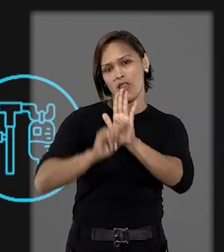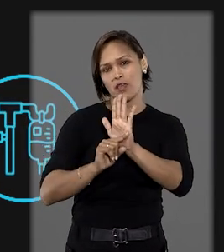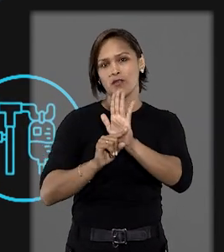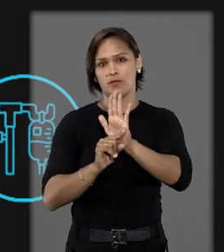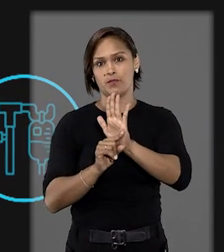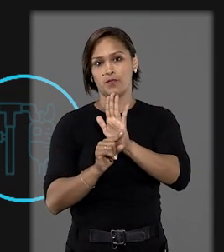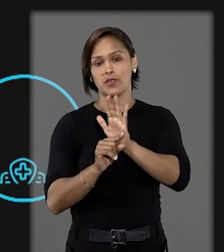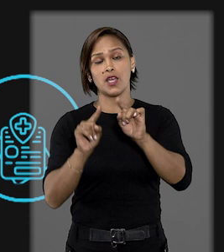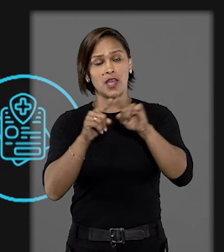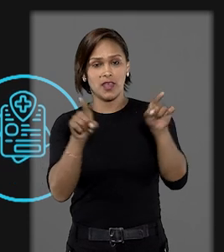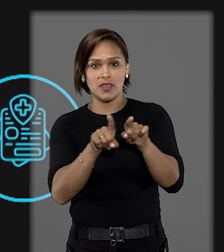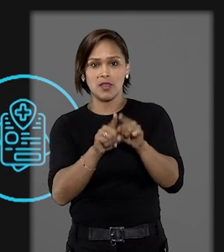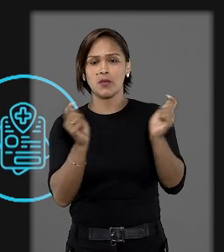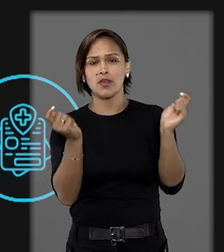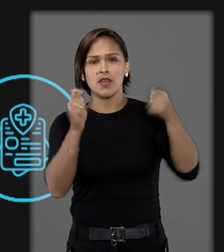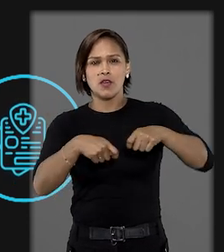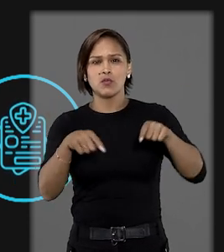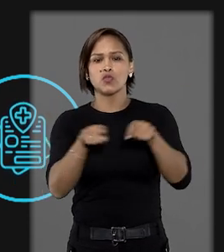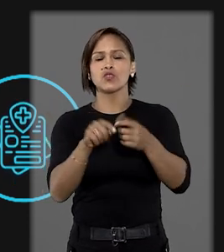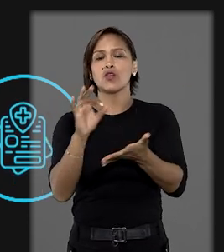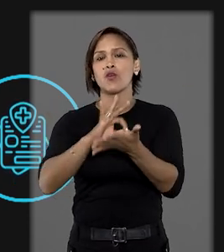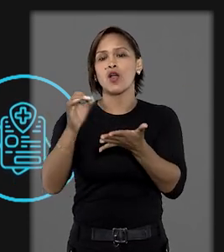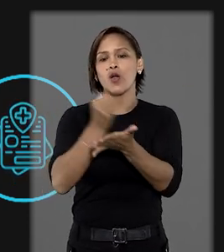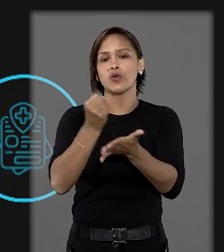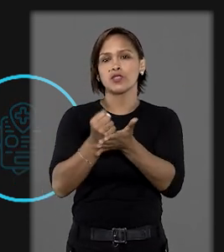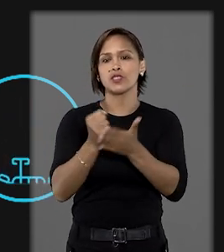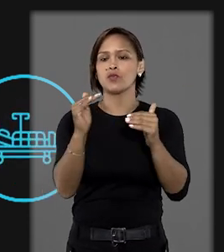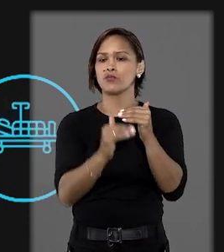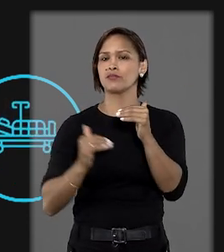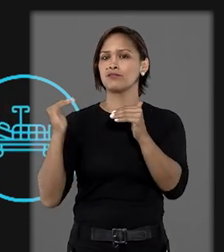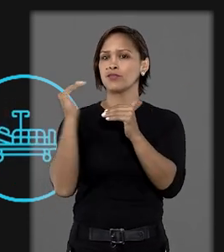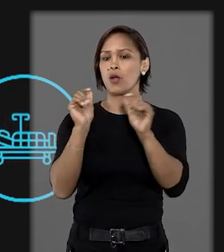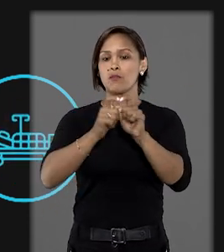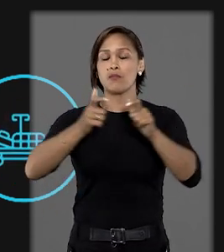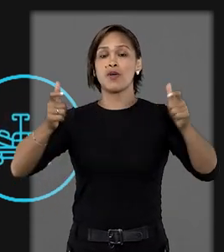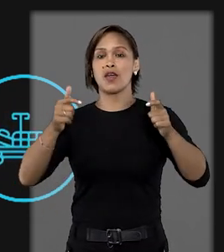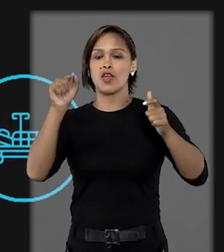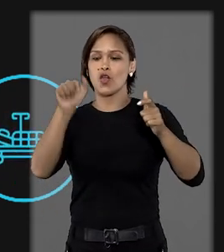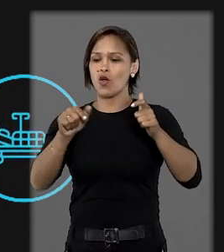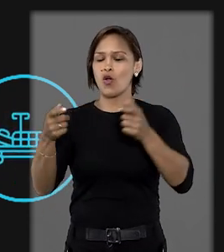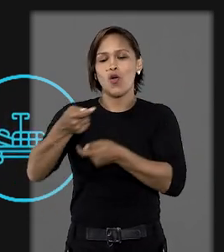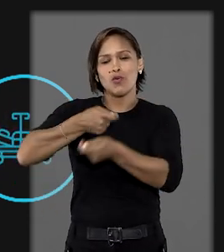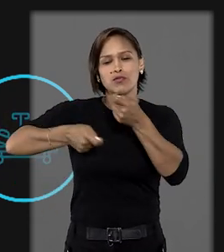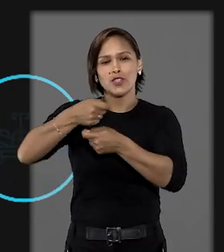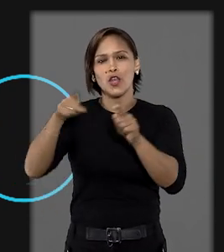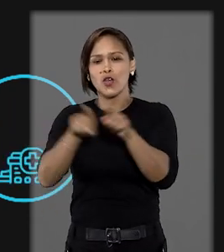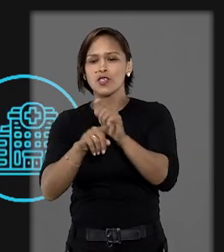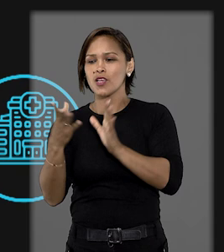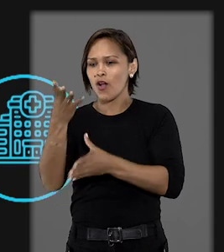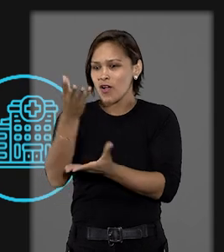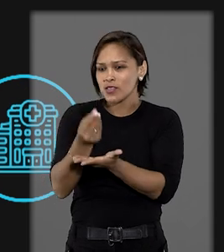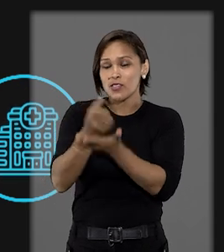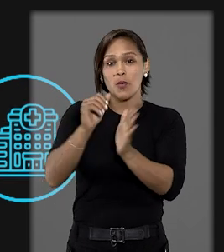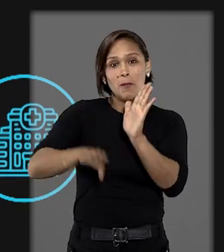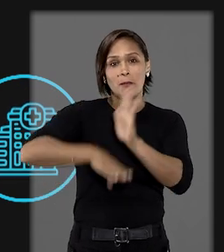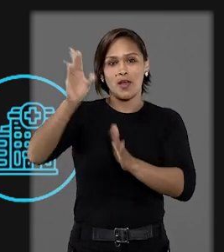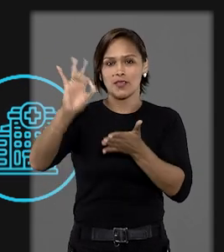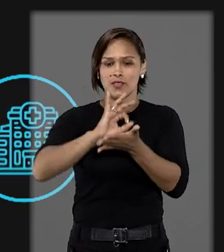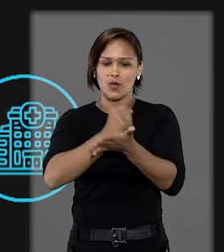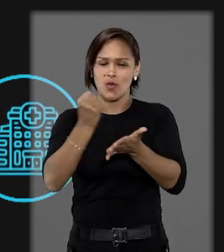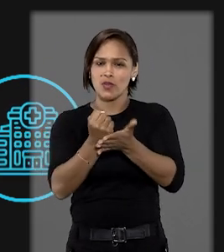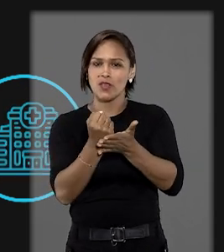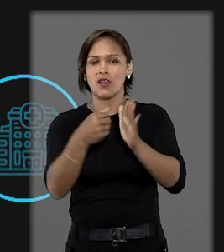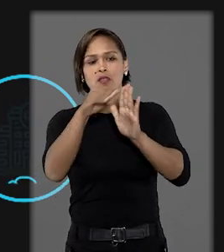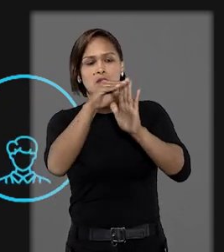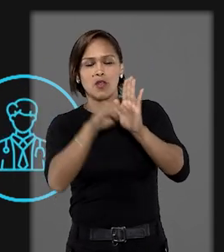ao rol. E também que é possível a contratação de cobertura ampliada ou a negociação de aditivo contratual para